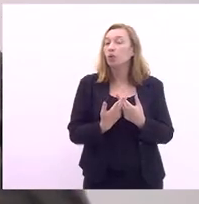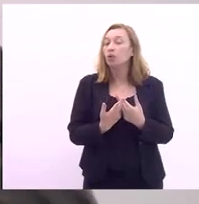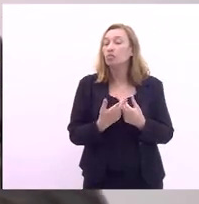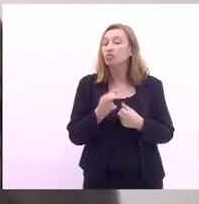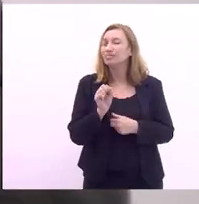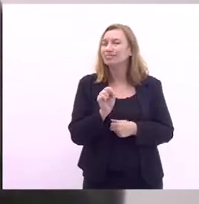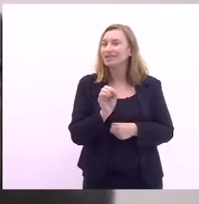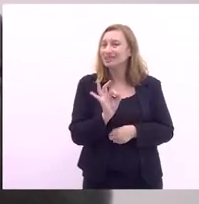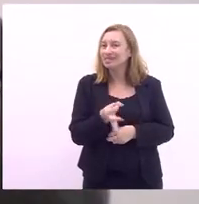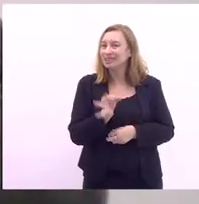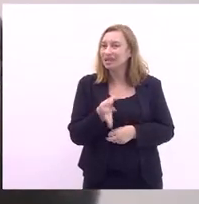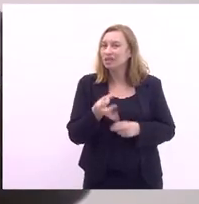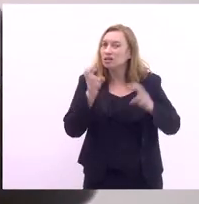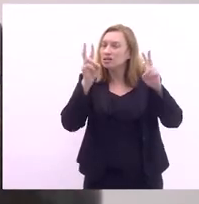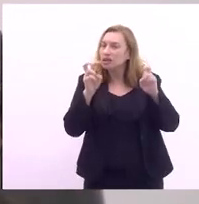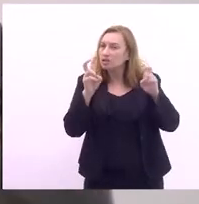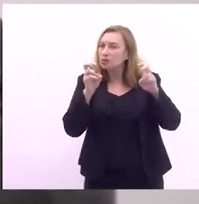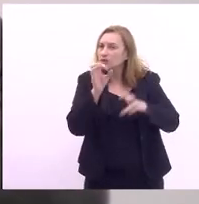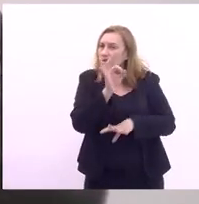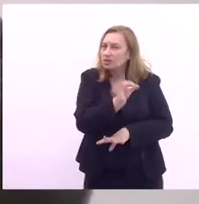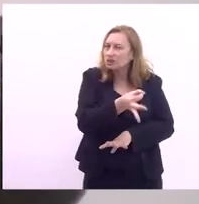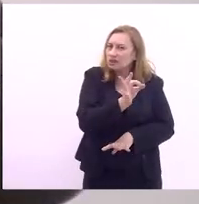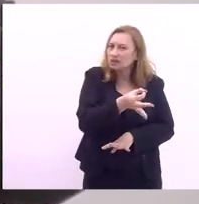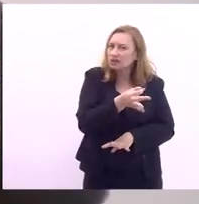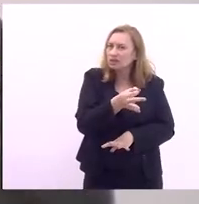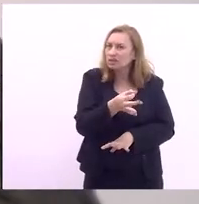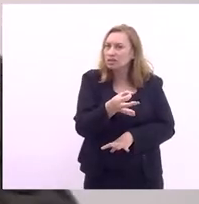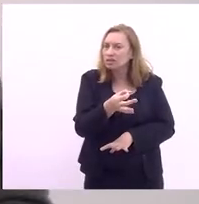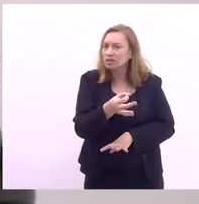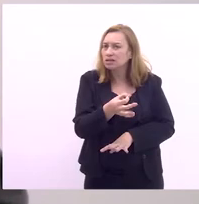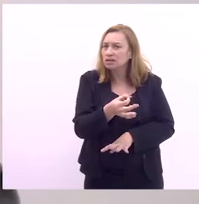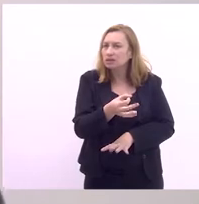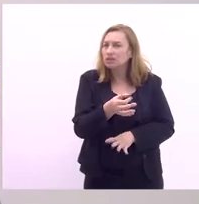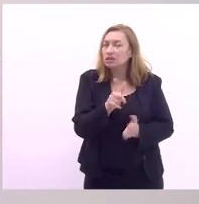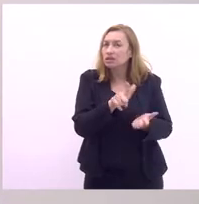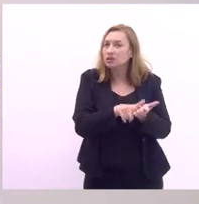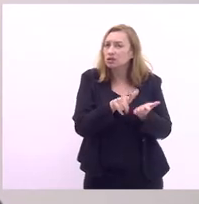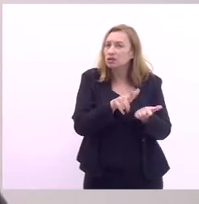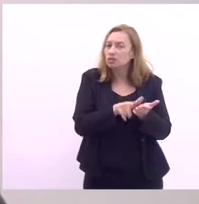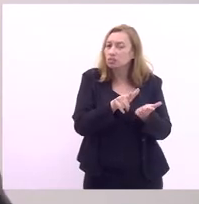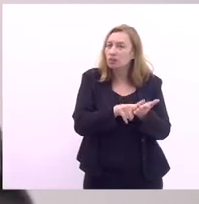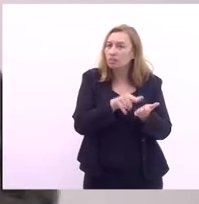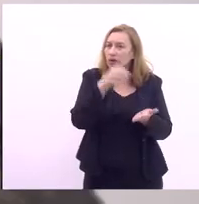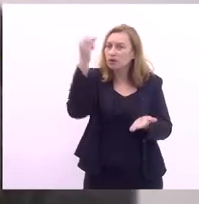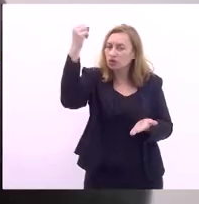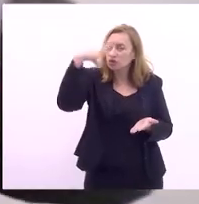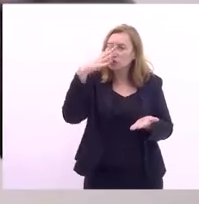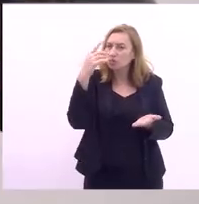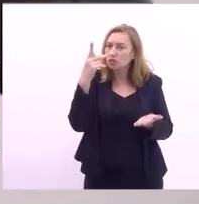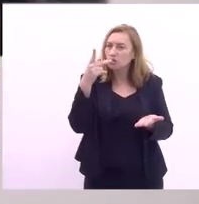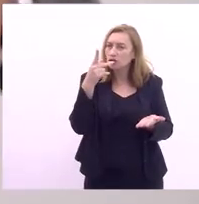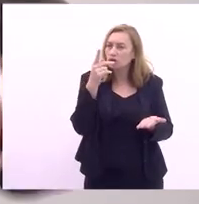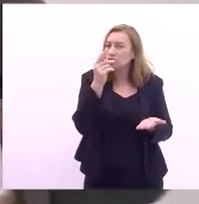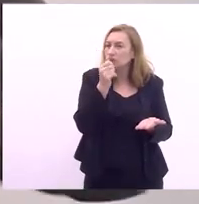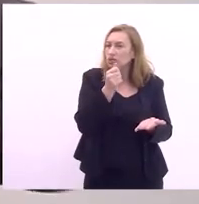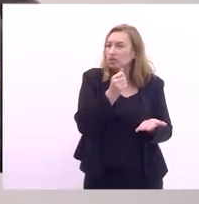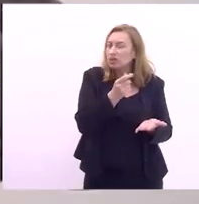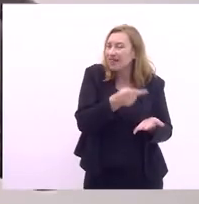possível as situações concretas de contas extorsivas ou com